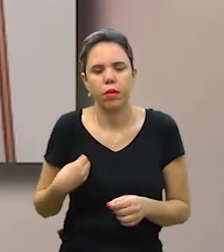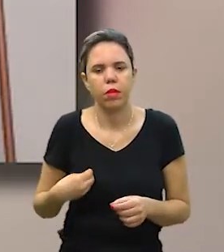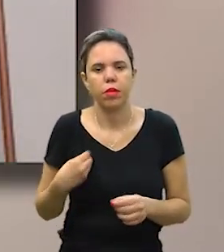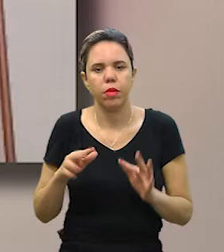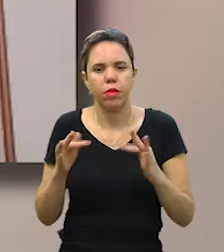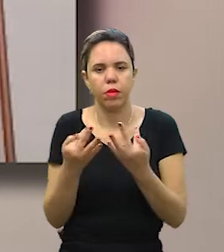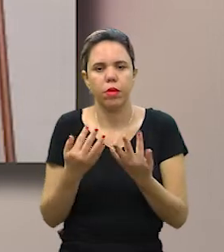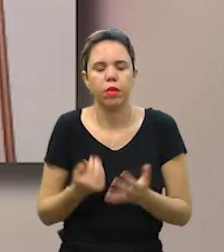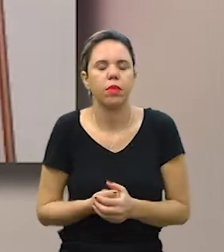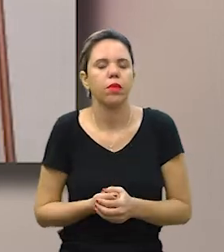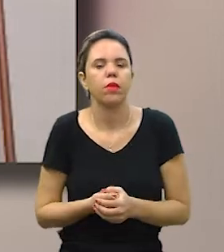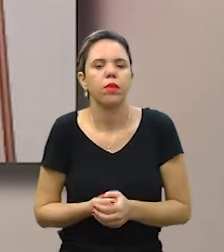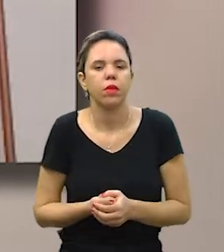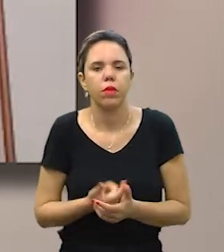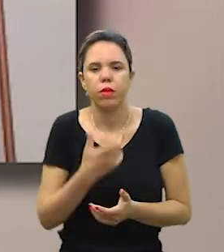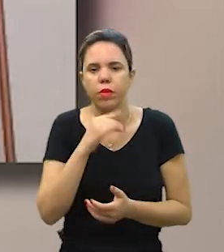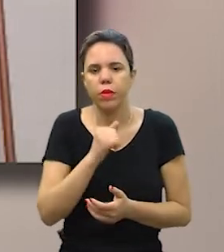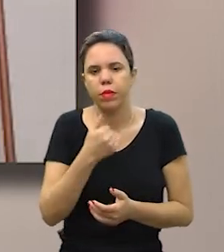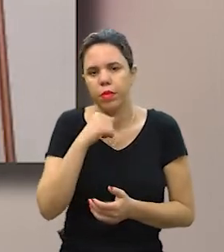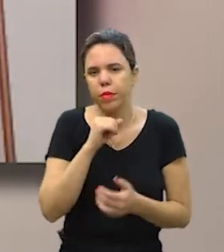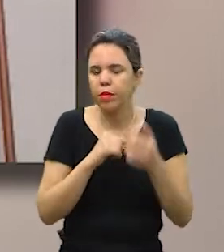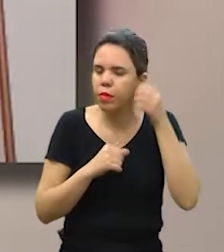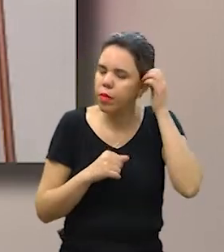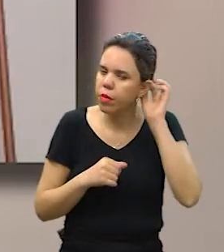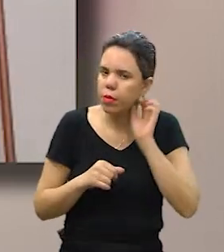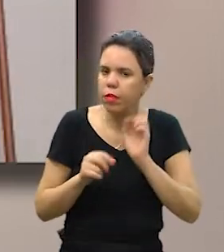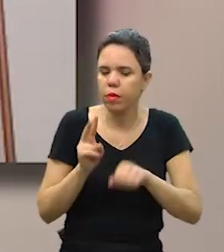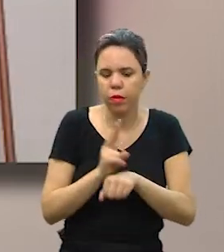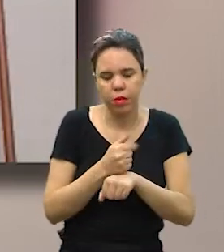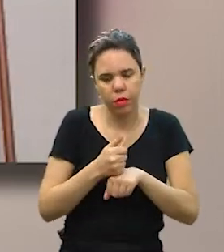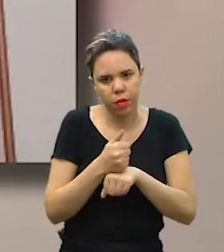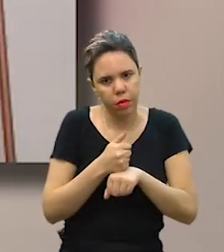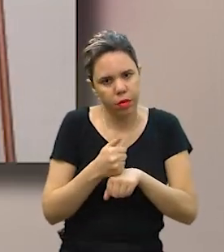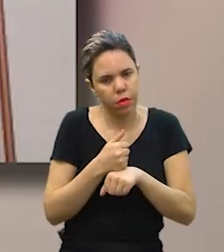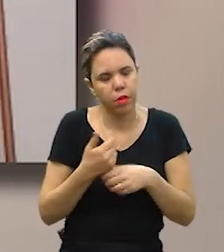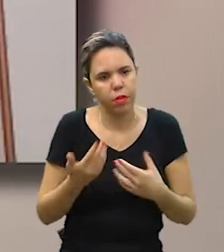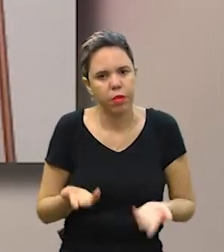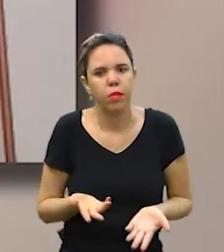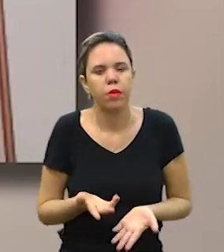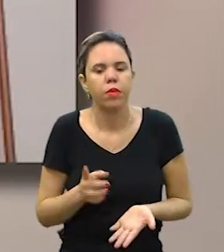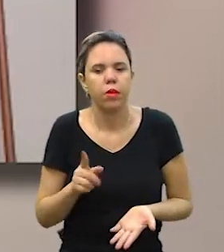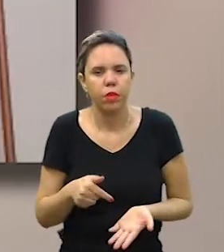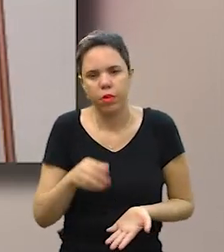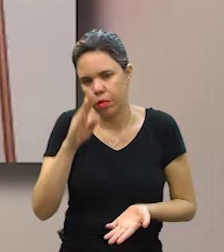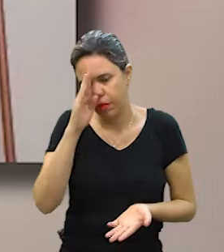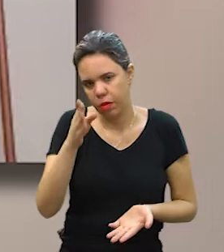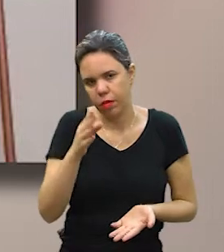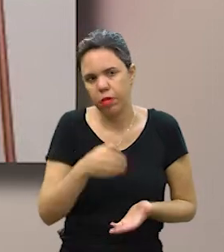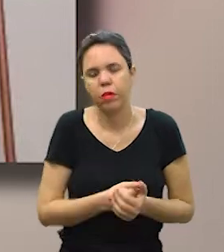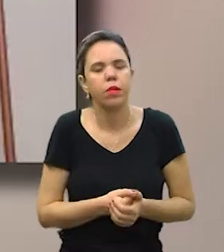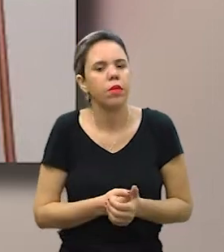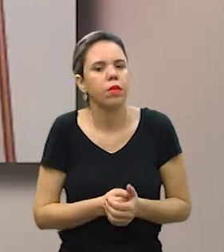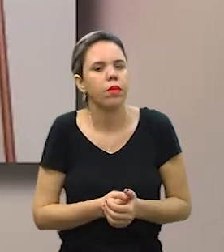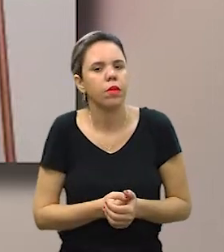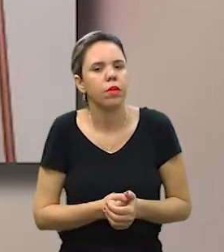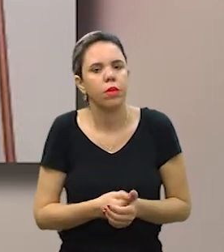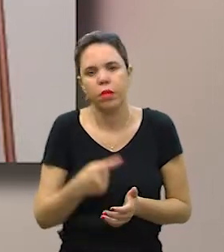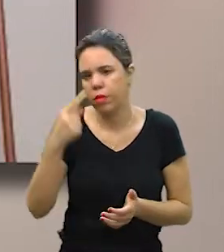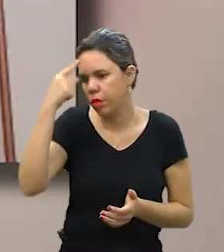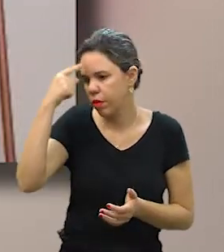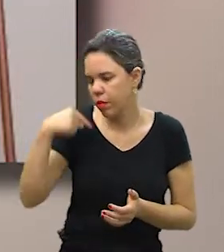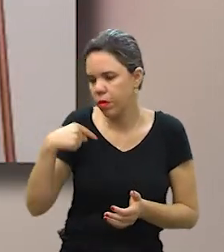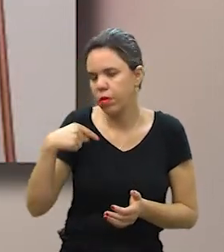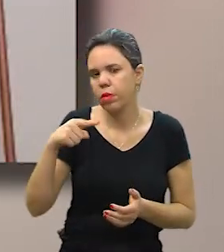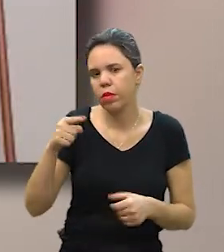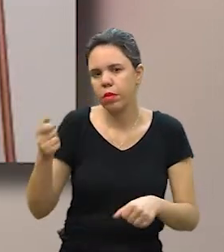vive, familiar, do pai, mãe, do cuidador, enfim, isso é fundamental no